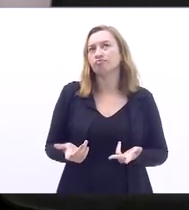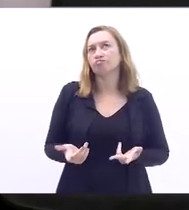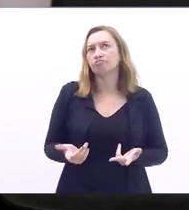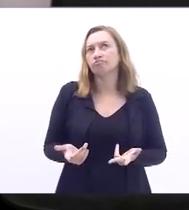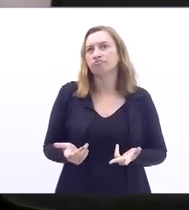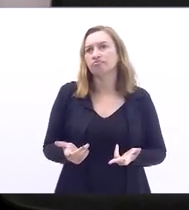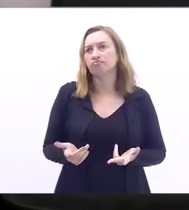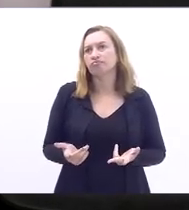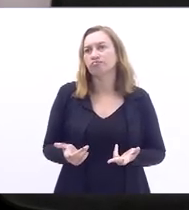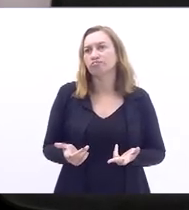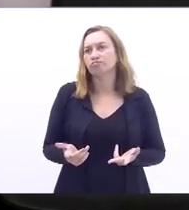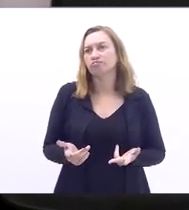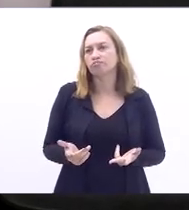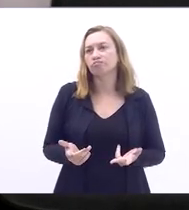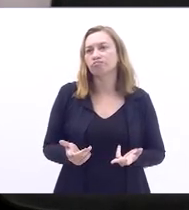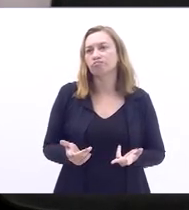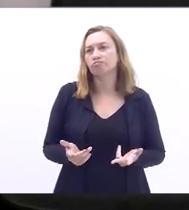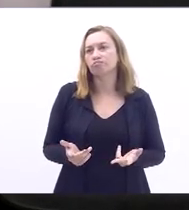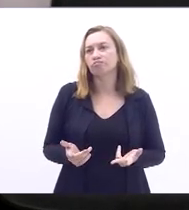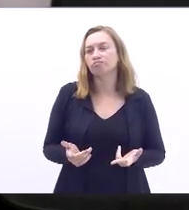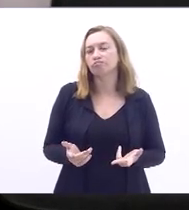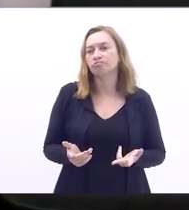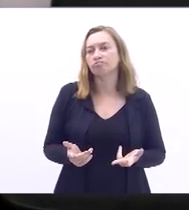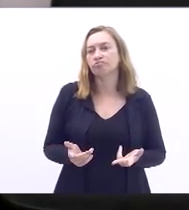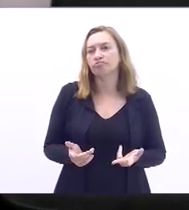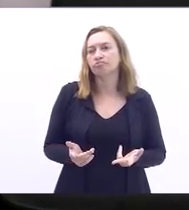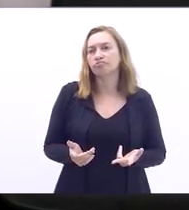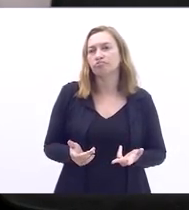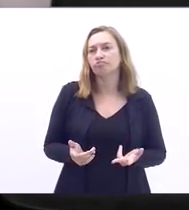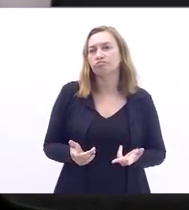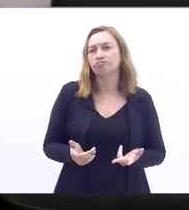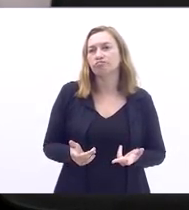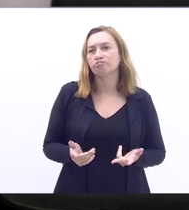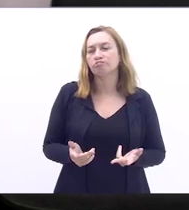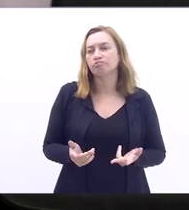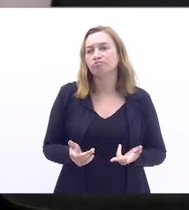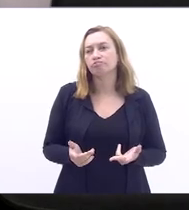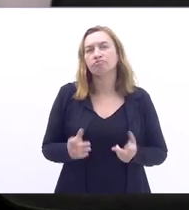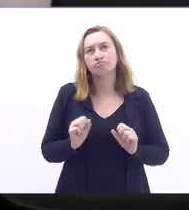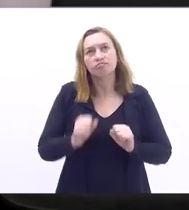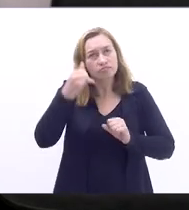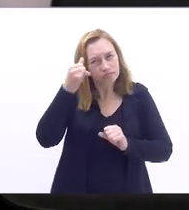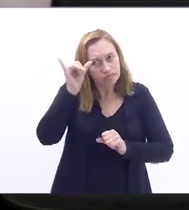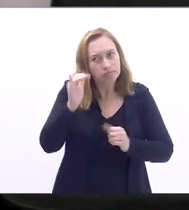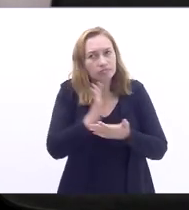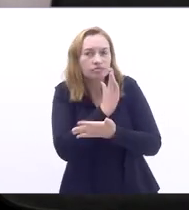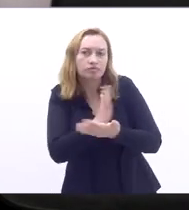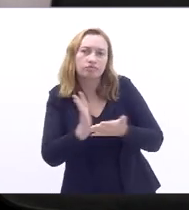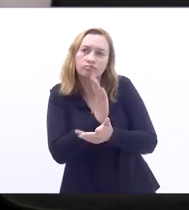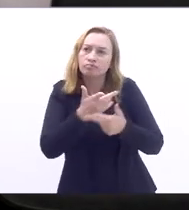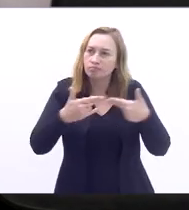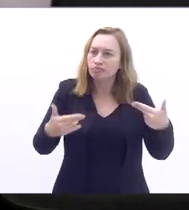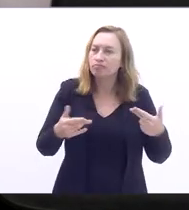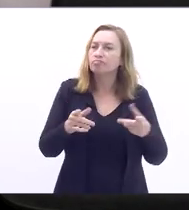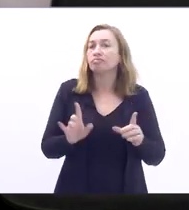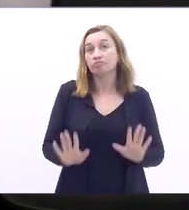é nos deixe alguns rastros que nós deveríamos evitar né e